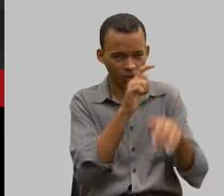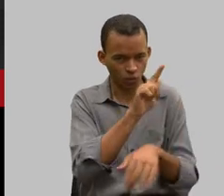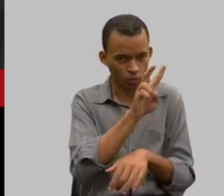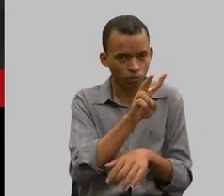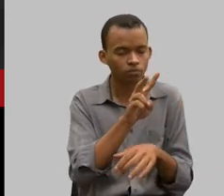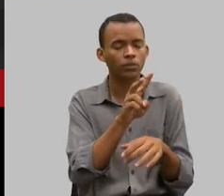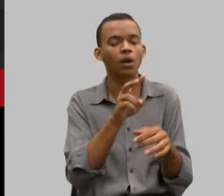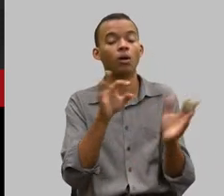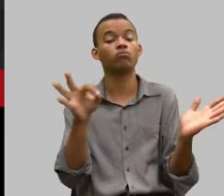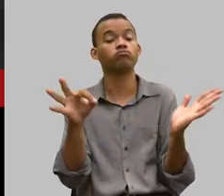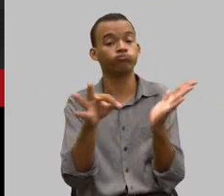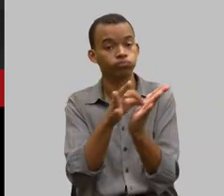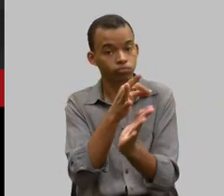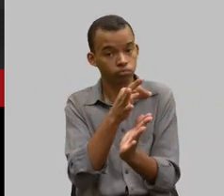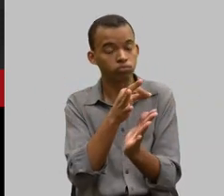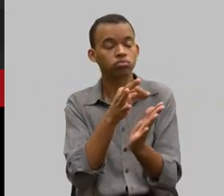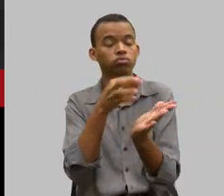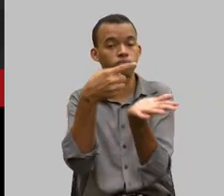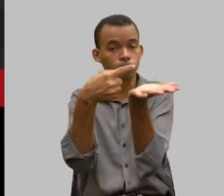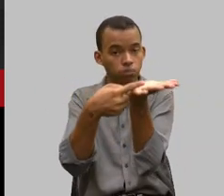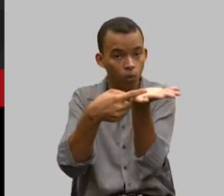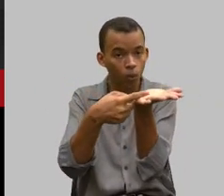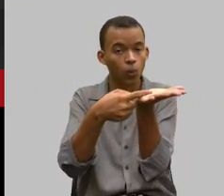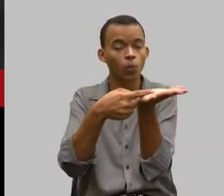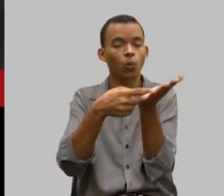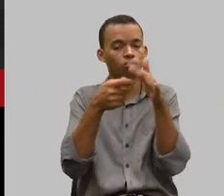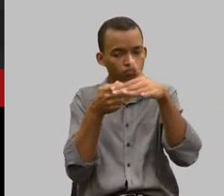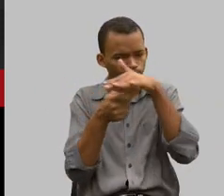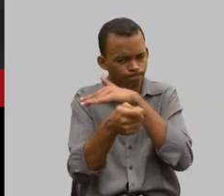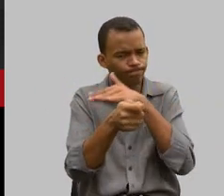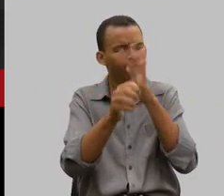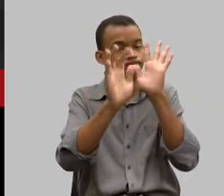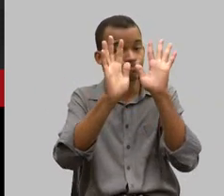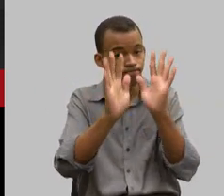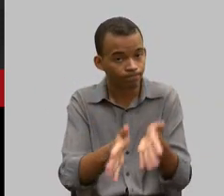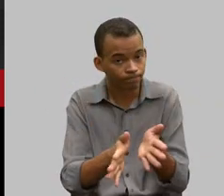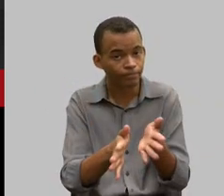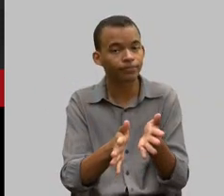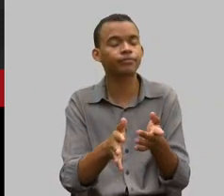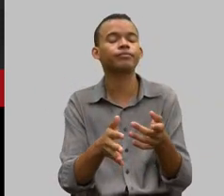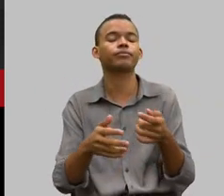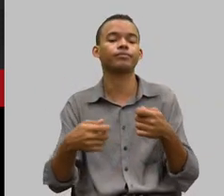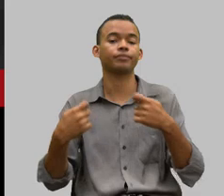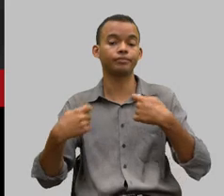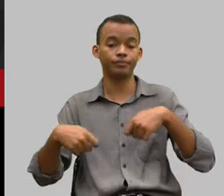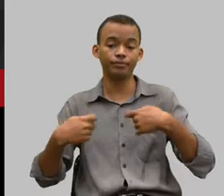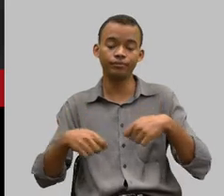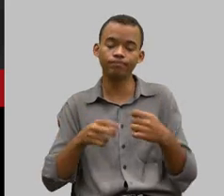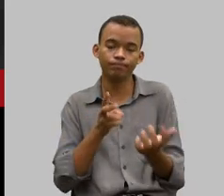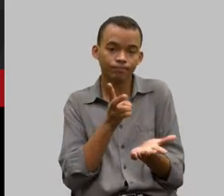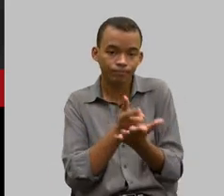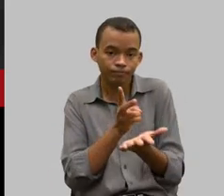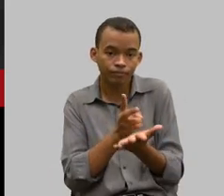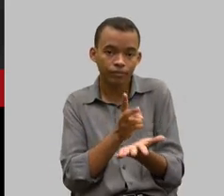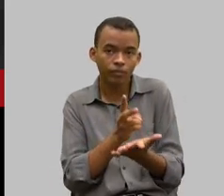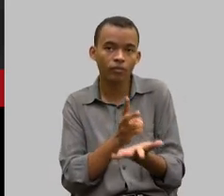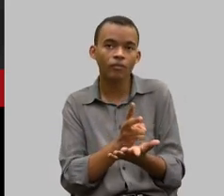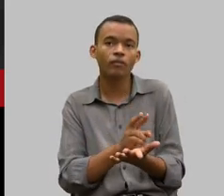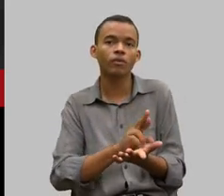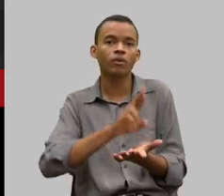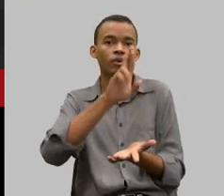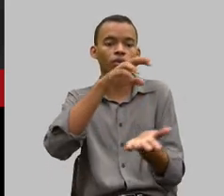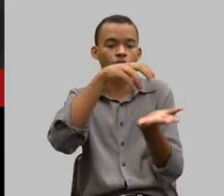assinatura do acordo de investimento quem toca a continuidade do acordo é a sede com o